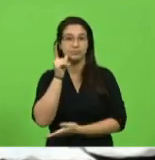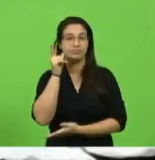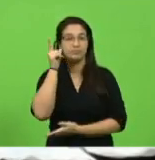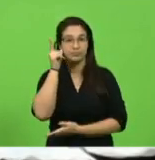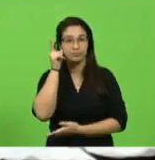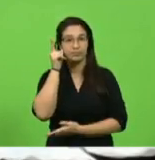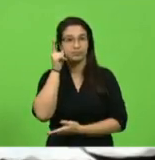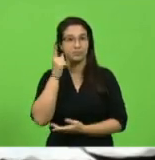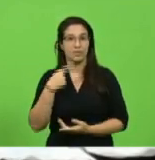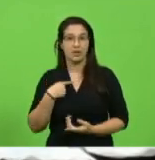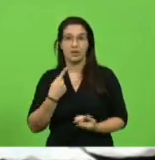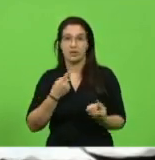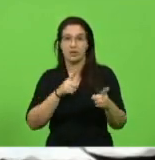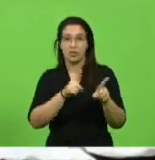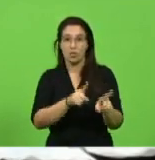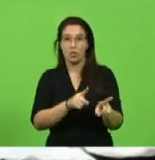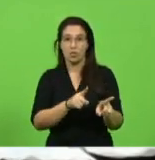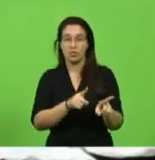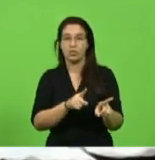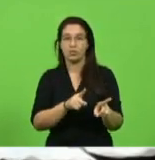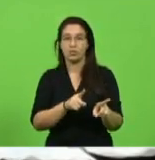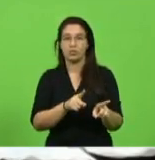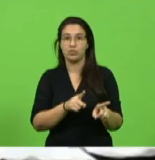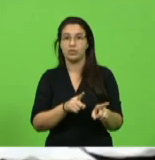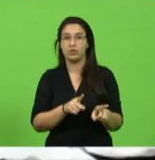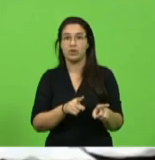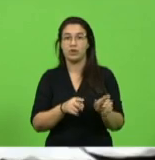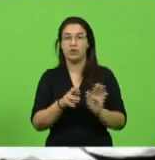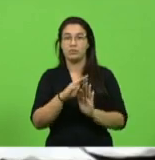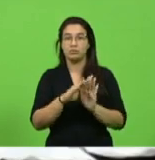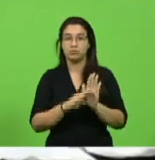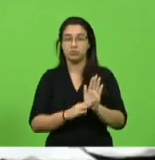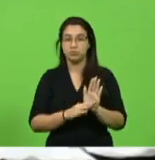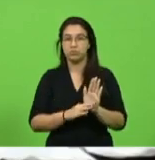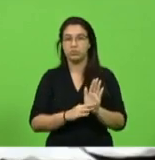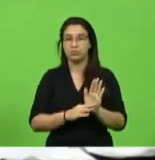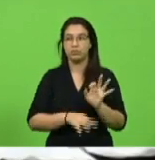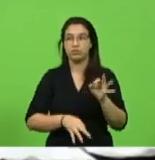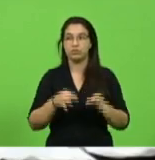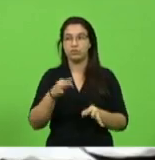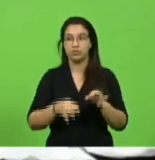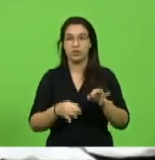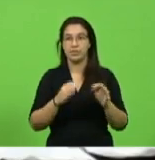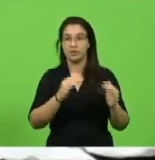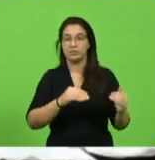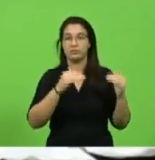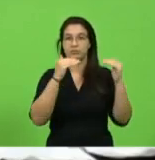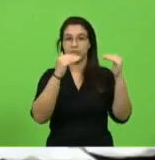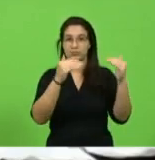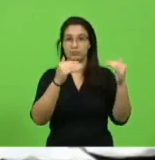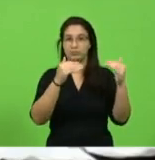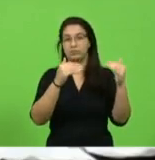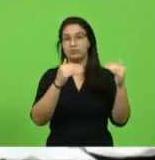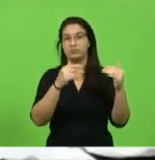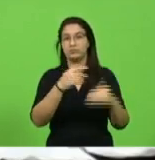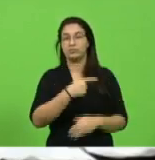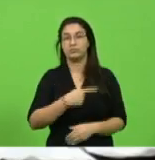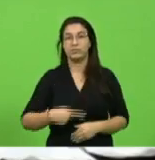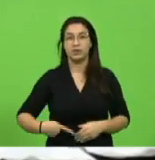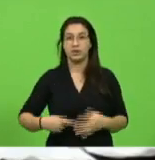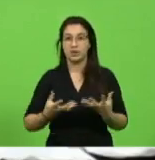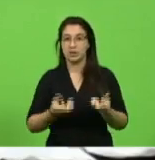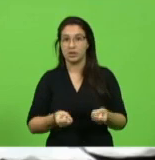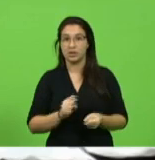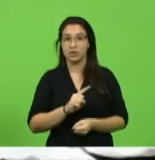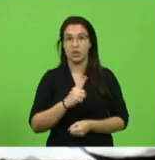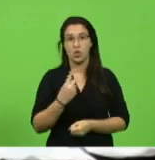se opunha a um só tempo ao roteiro de julgamento, à autoridade da presidência em admitir ou não as provas